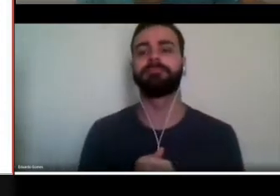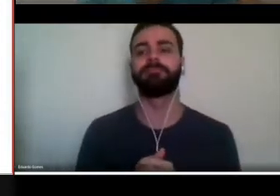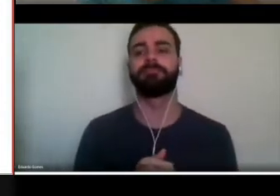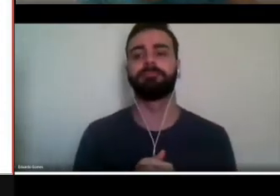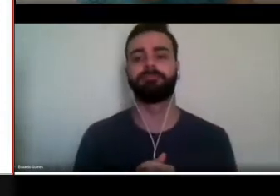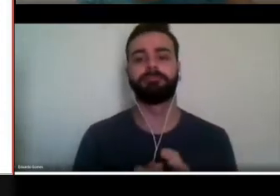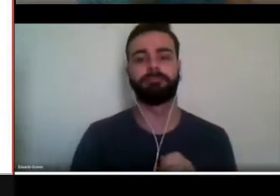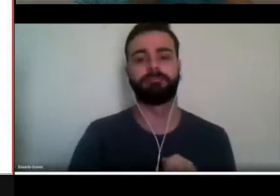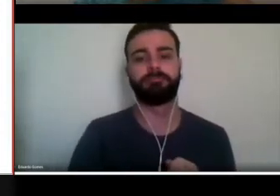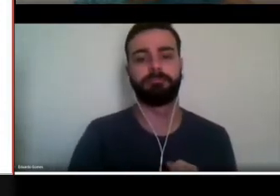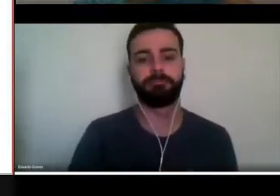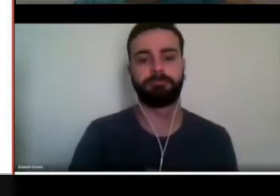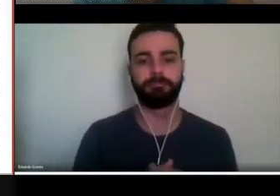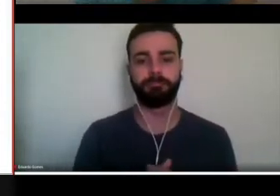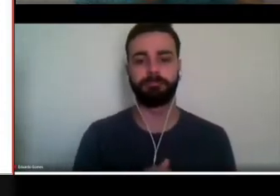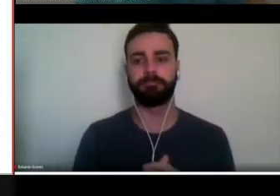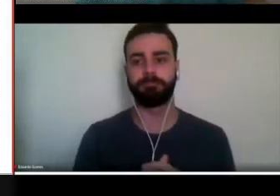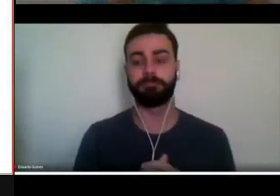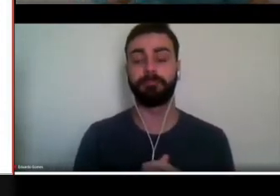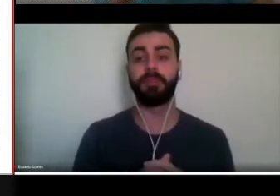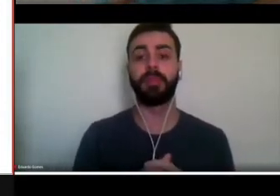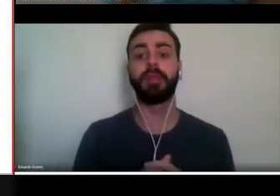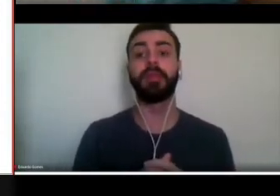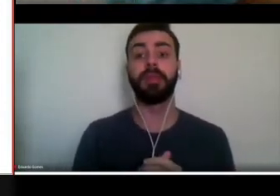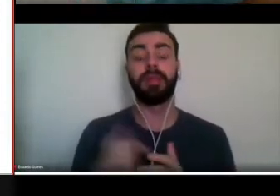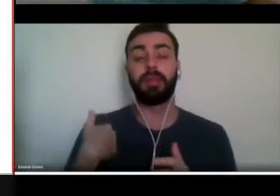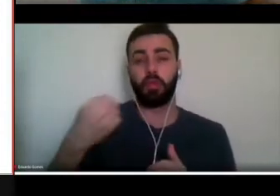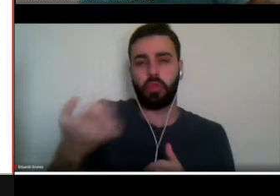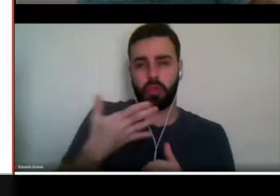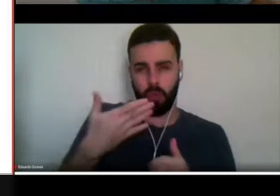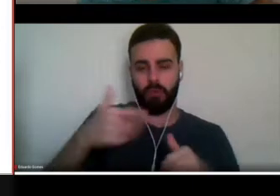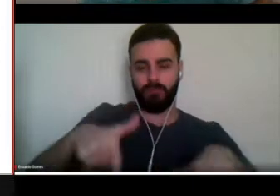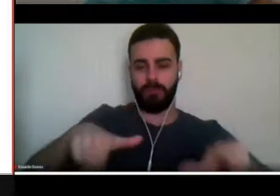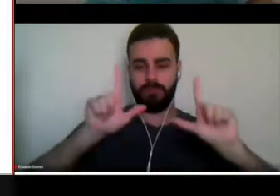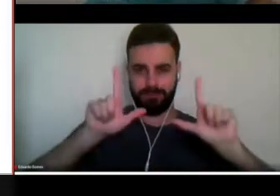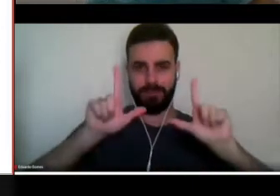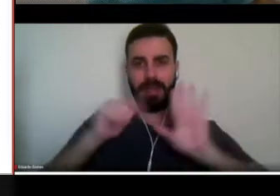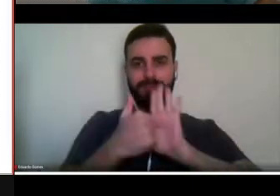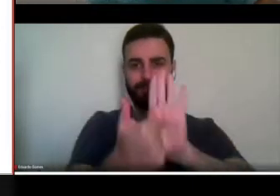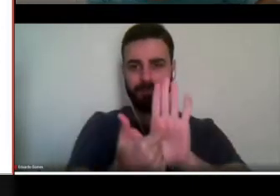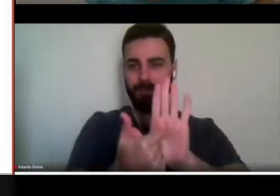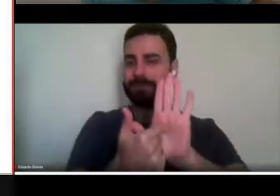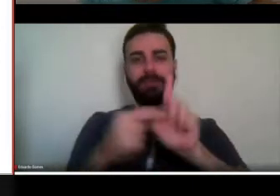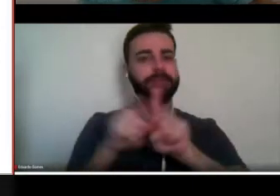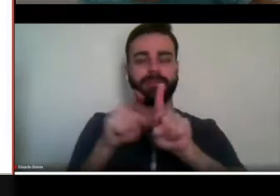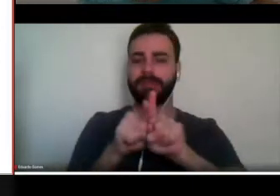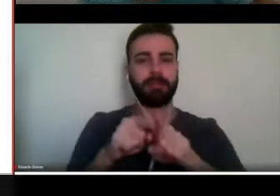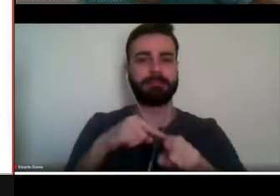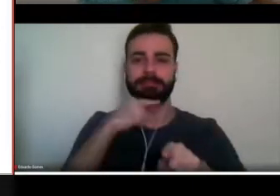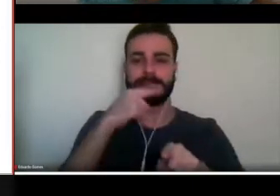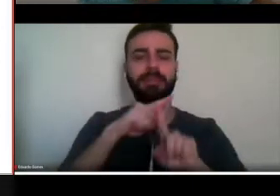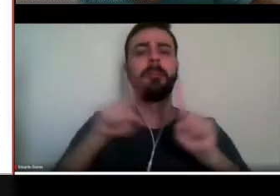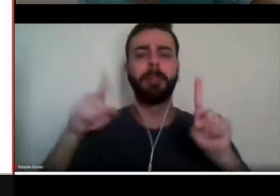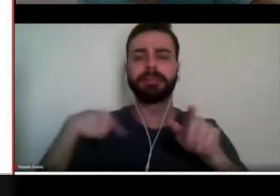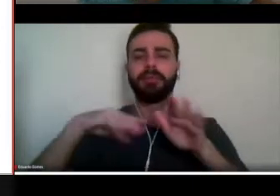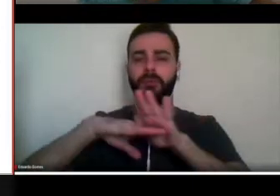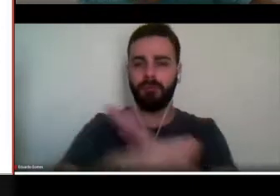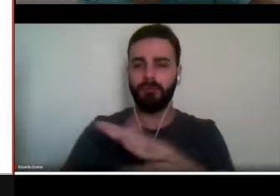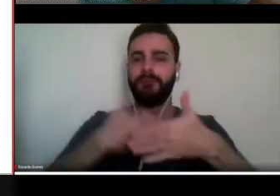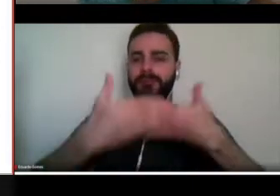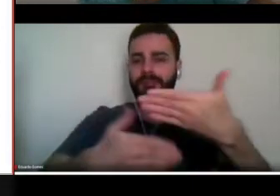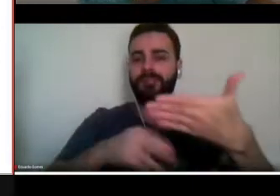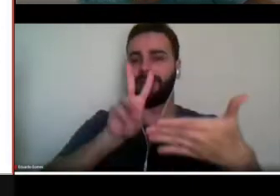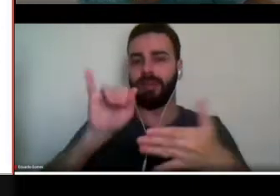O meu novo equipamento aqui para poder aparecer as figurinhas também não me ajuda, mas eu vou acostumar. Tá bom? E aí a aceleração